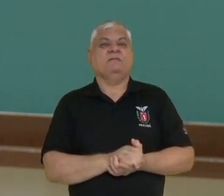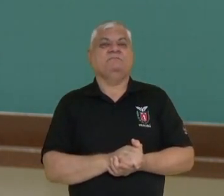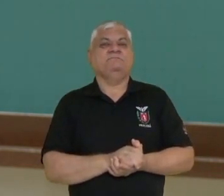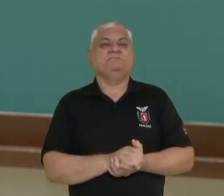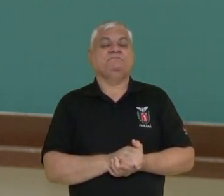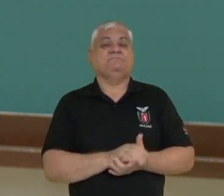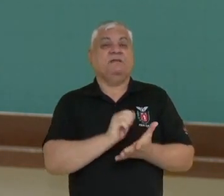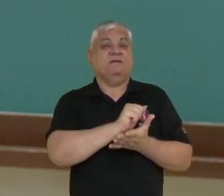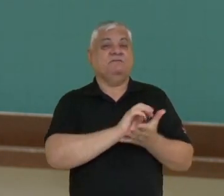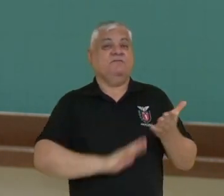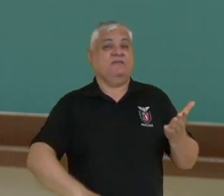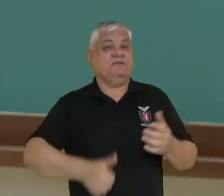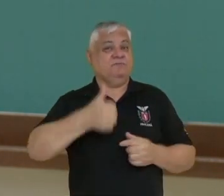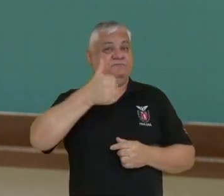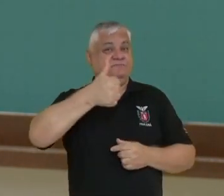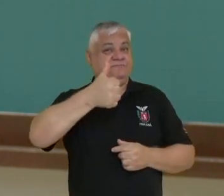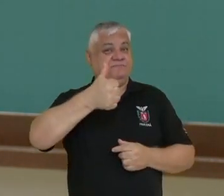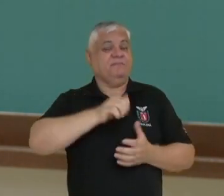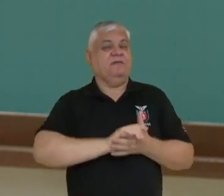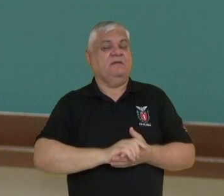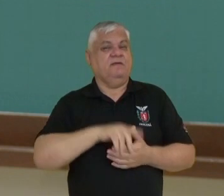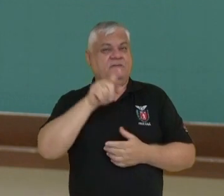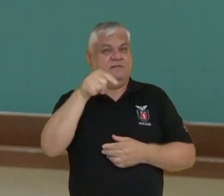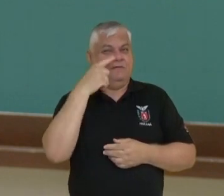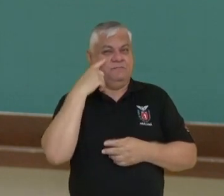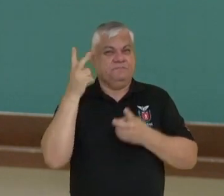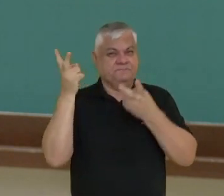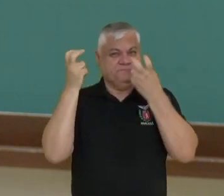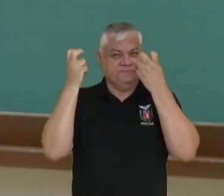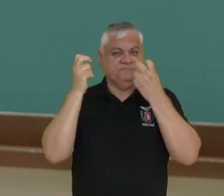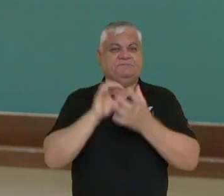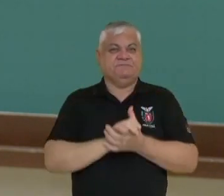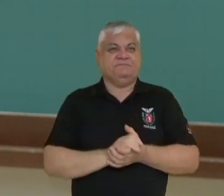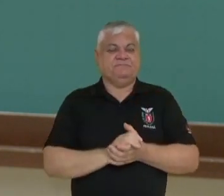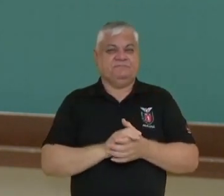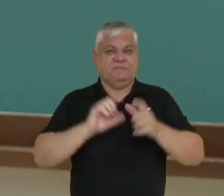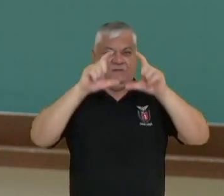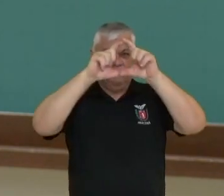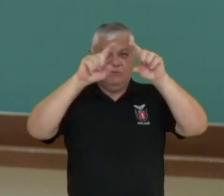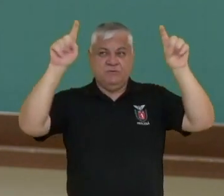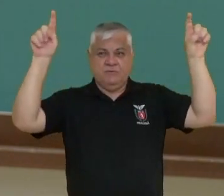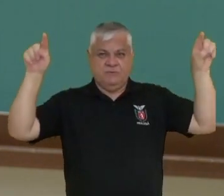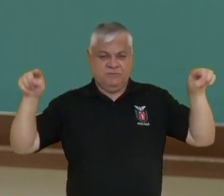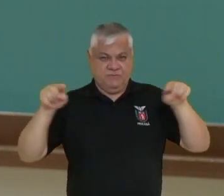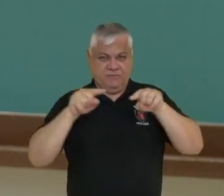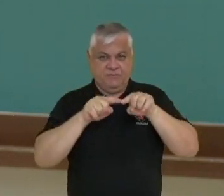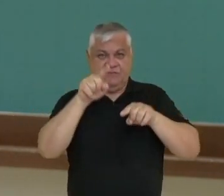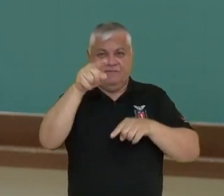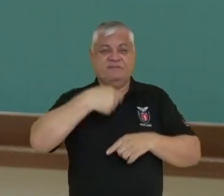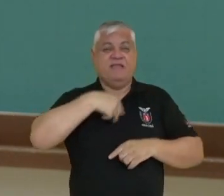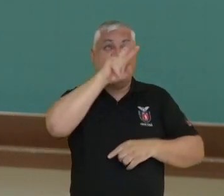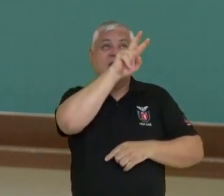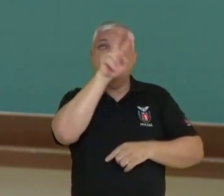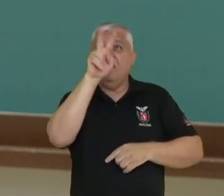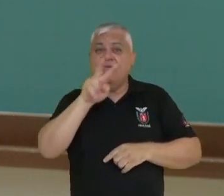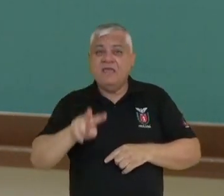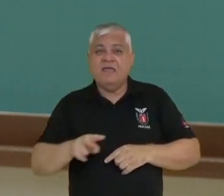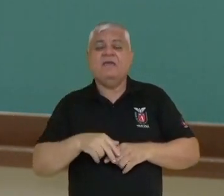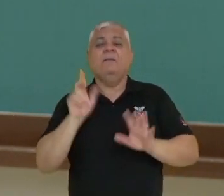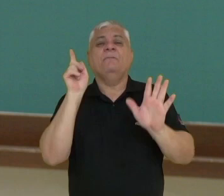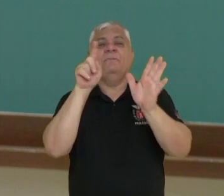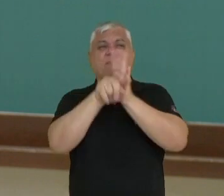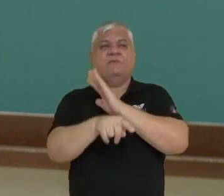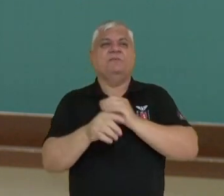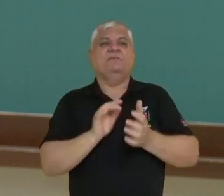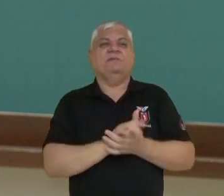Agora a nossa atividade de número 1. Eu quero que você observe aqui, então, nós temos um trecho aqui na tela para você ler, certo? E a perguntinha é